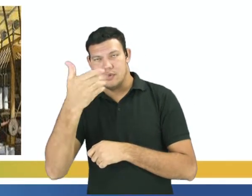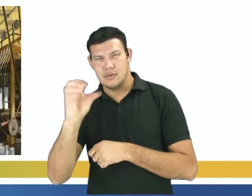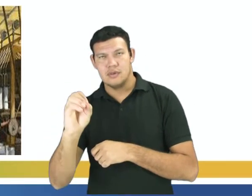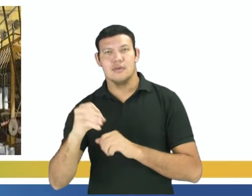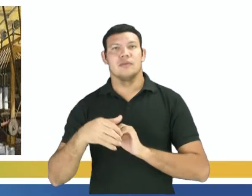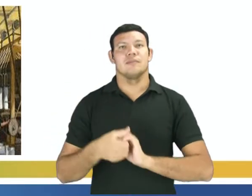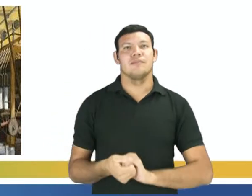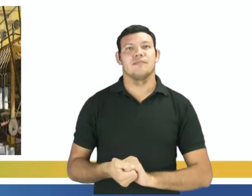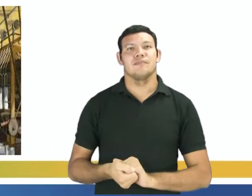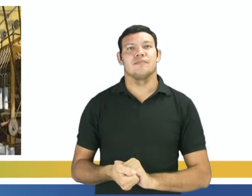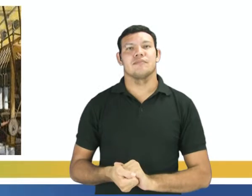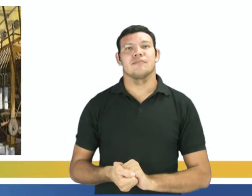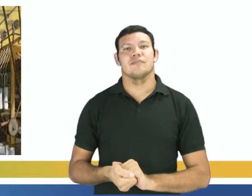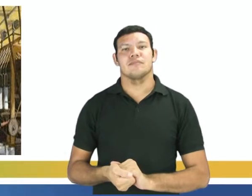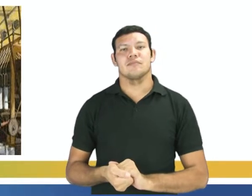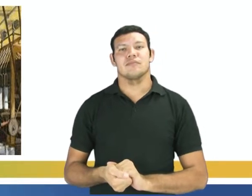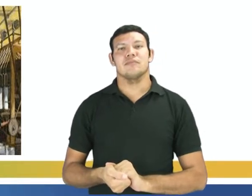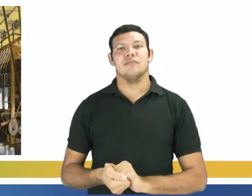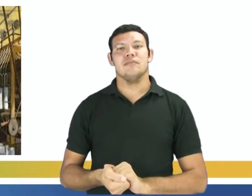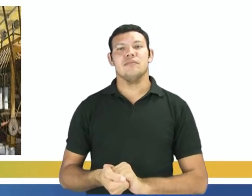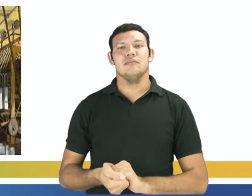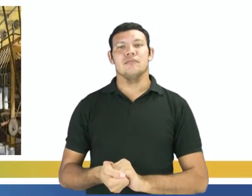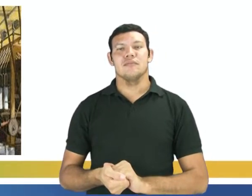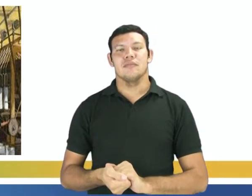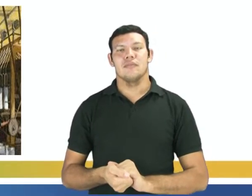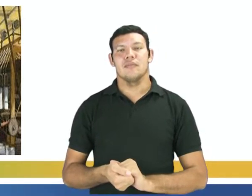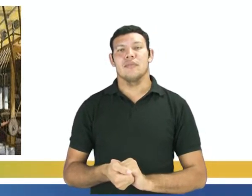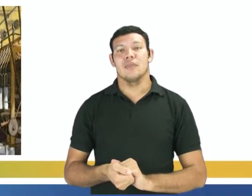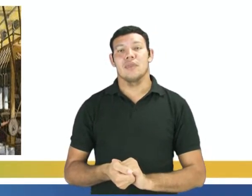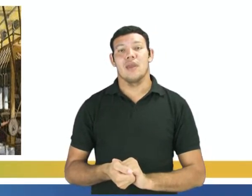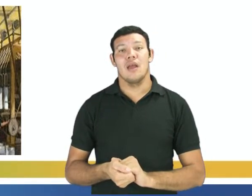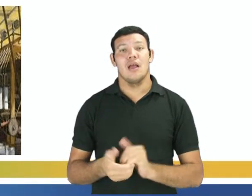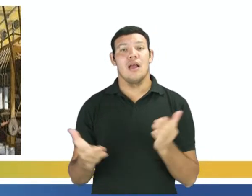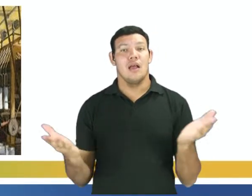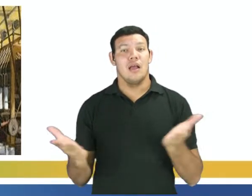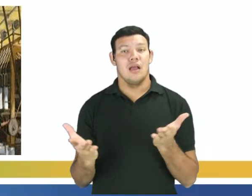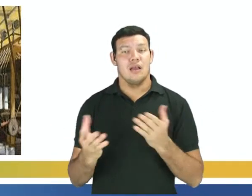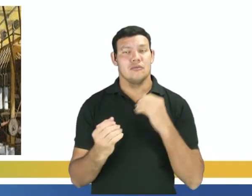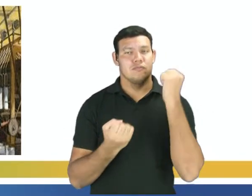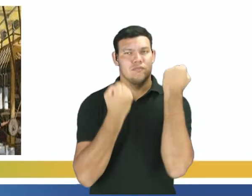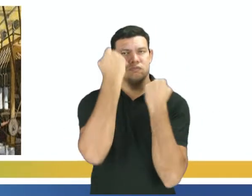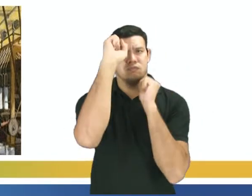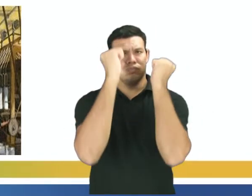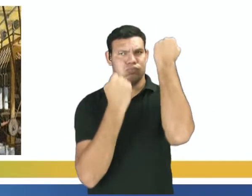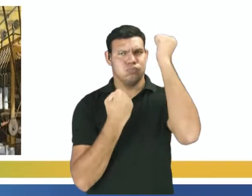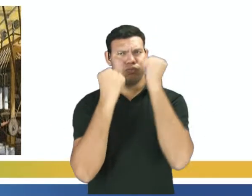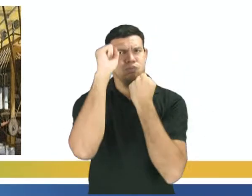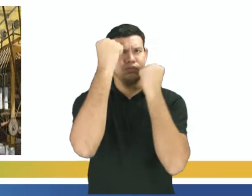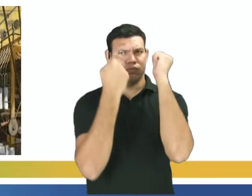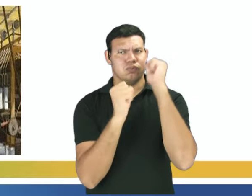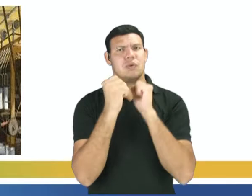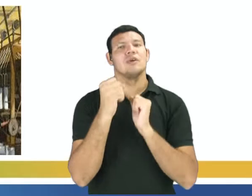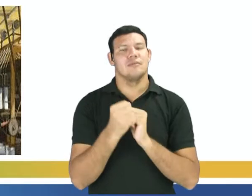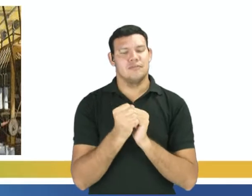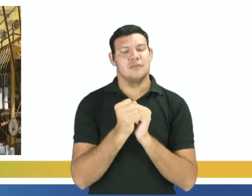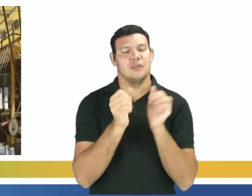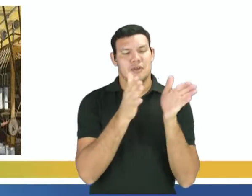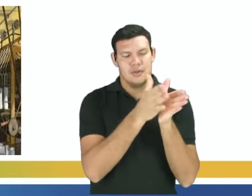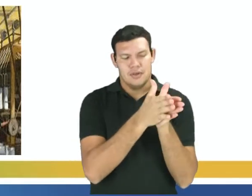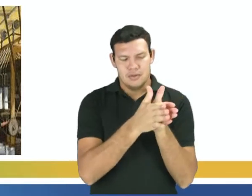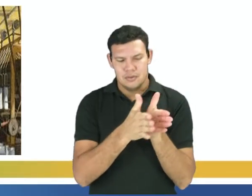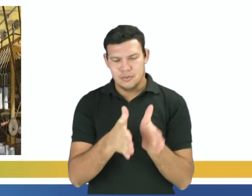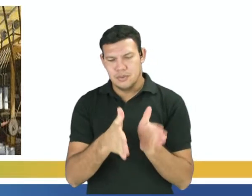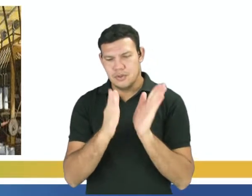isso manufatura. E por último vem a indústria, que nada mais é do que uma outra fase que é